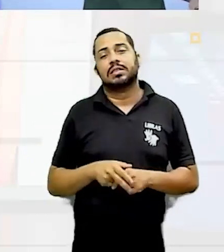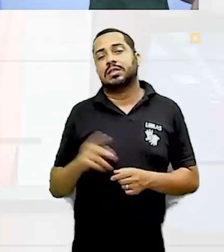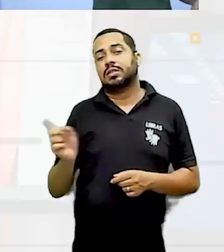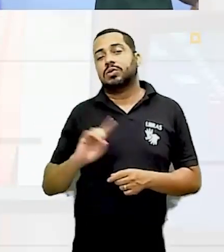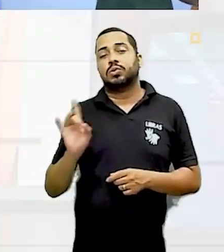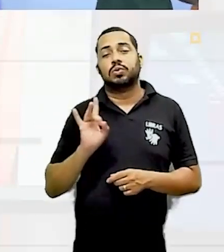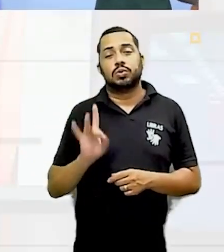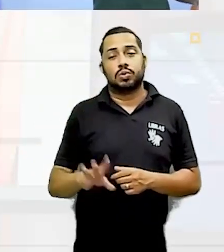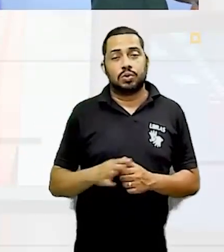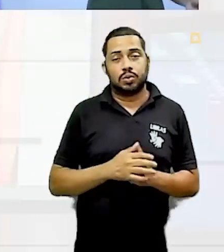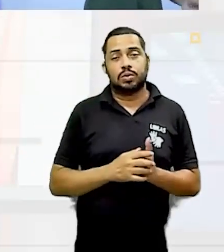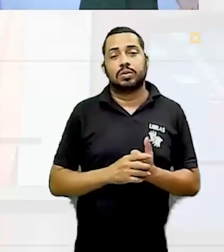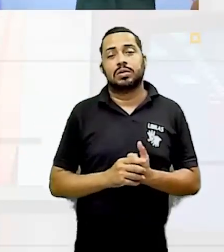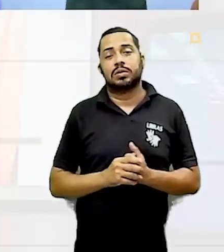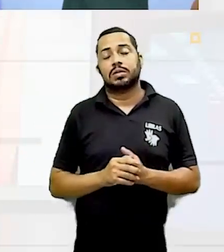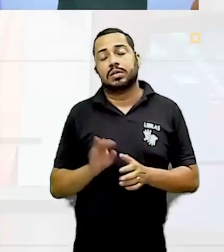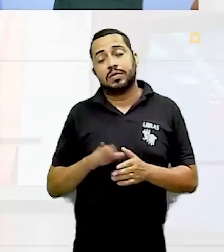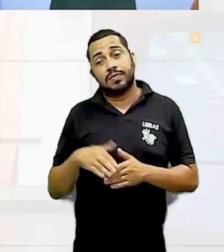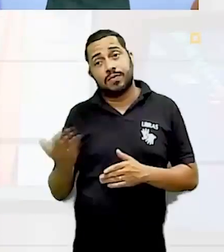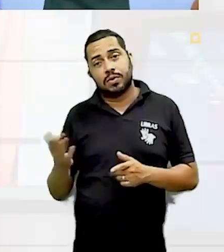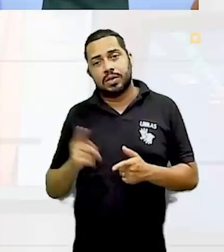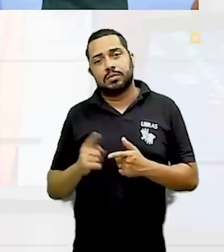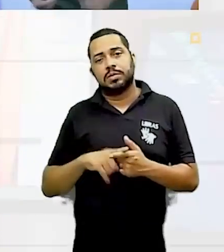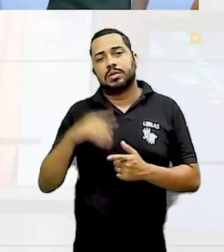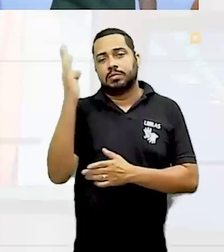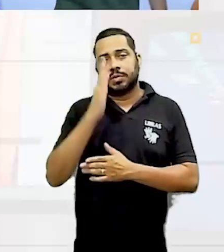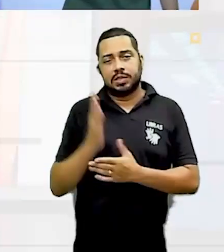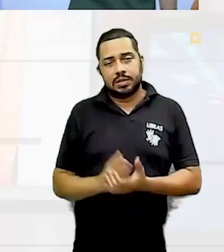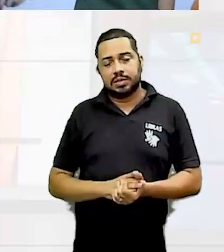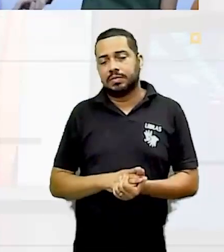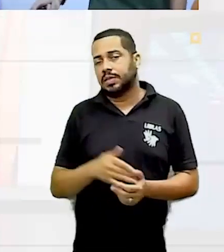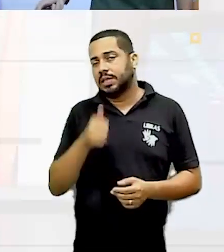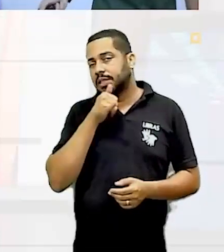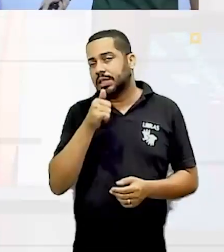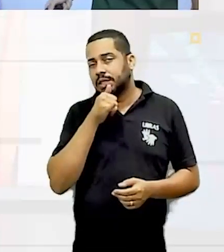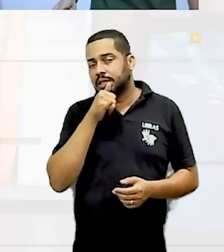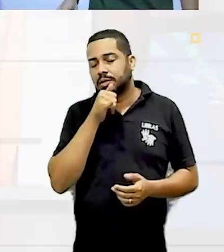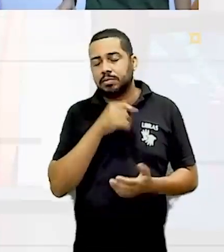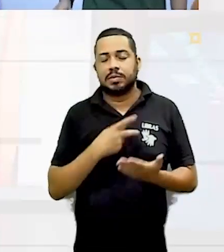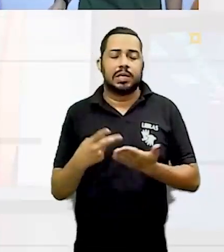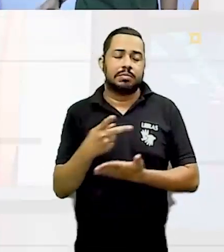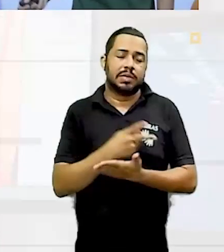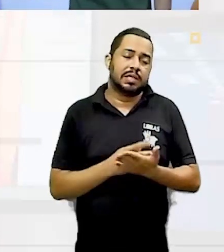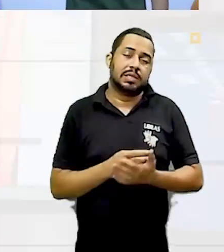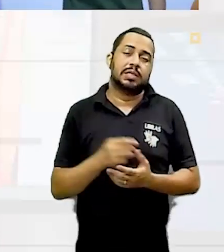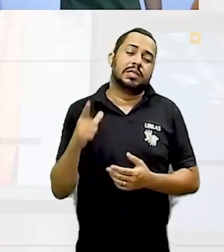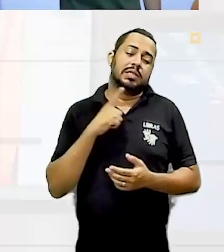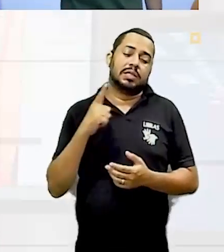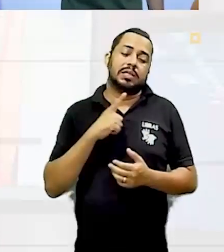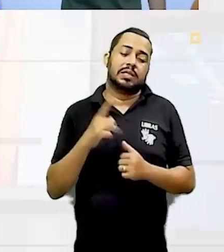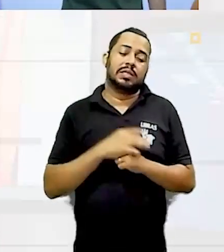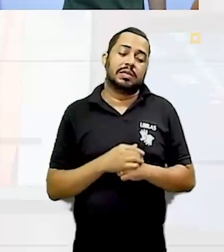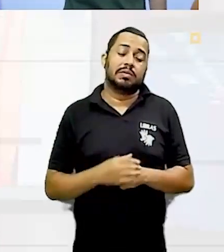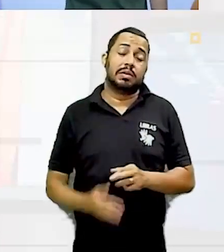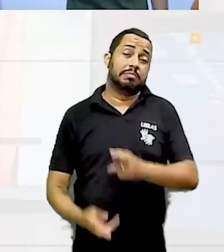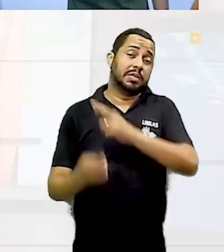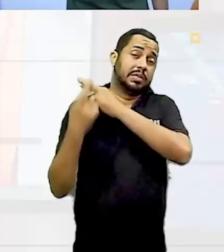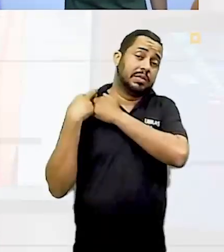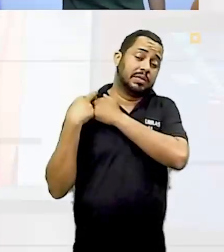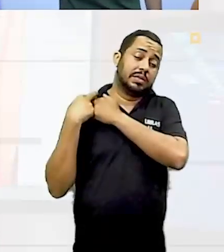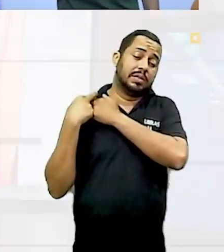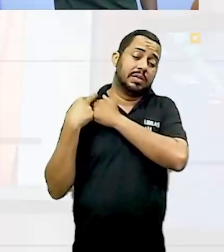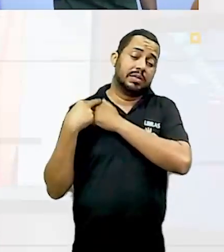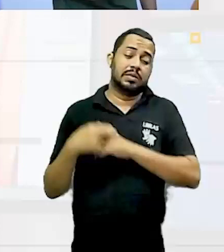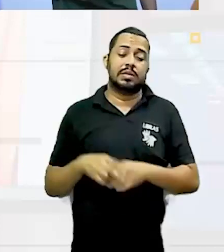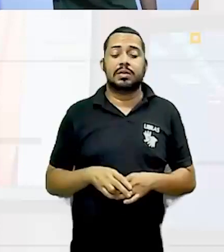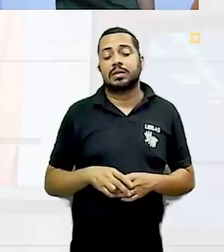não só de fora, mas também do Brasil. Como, por exemplo, na imagem que tem uma representação do Apaporu,